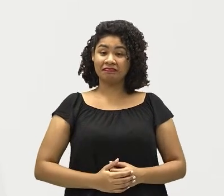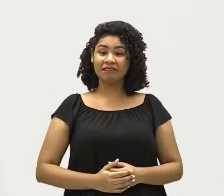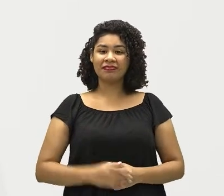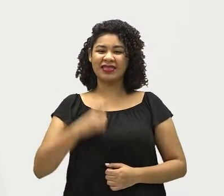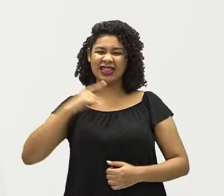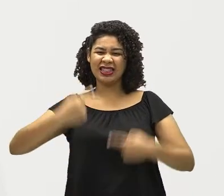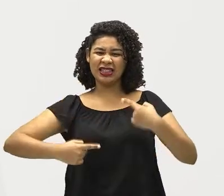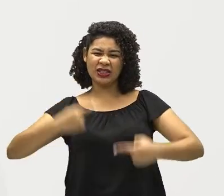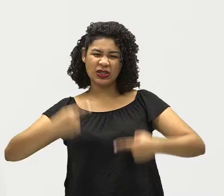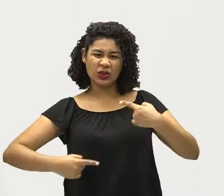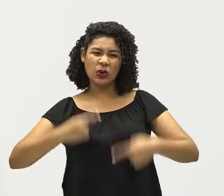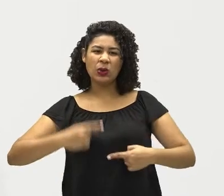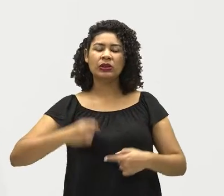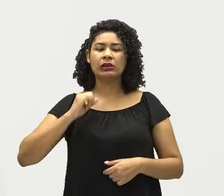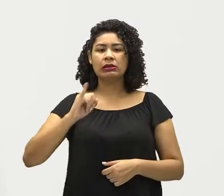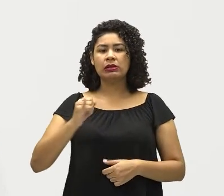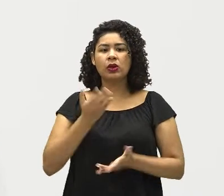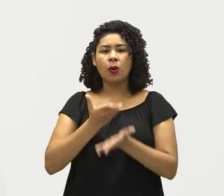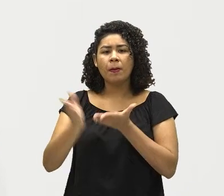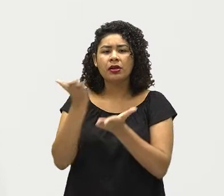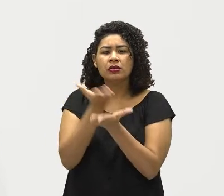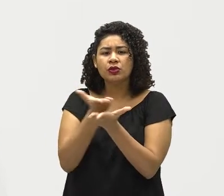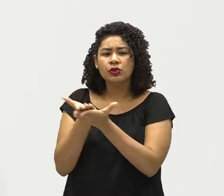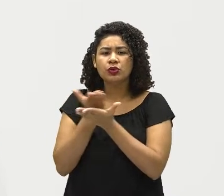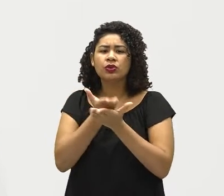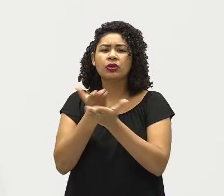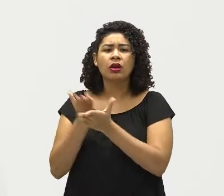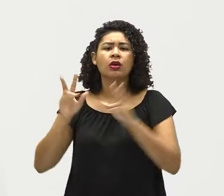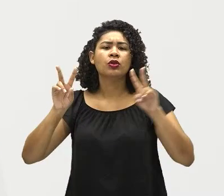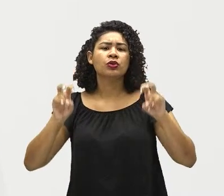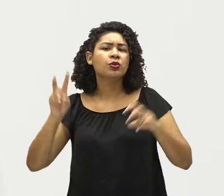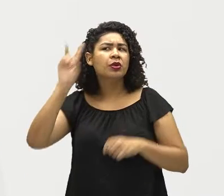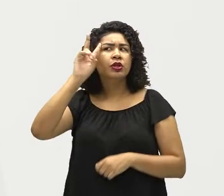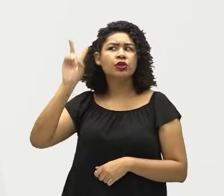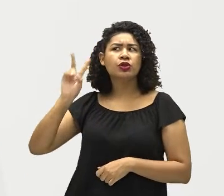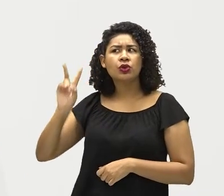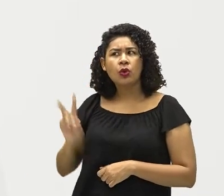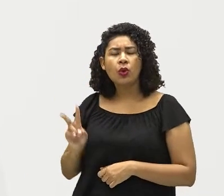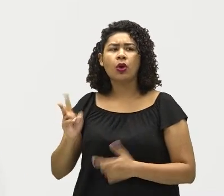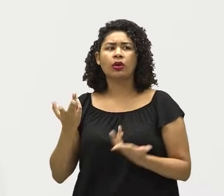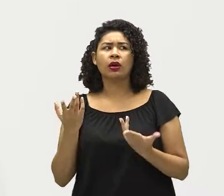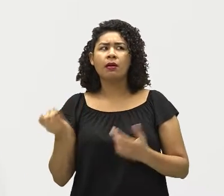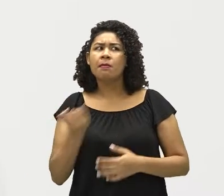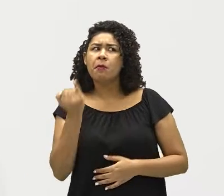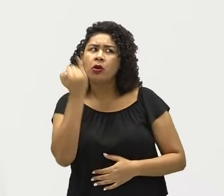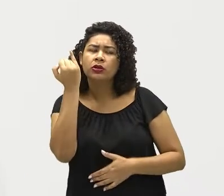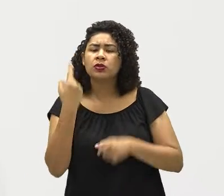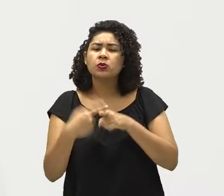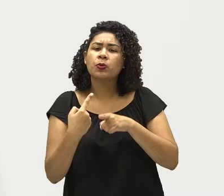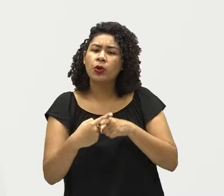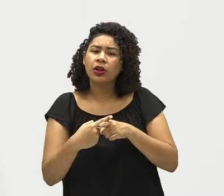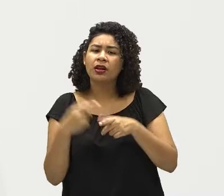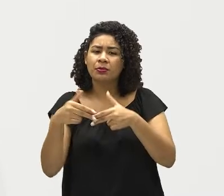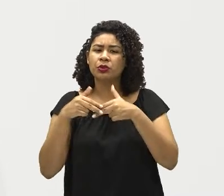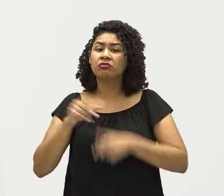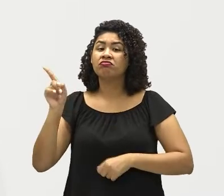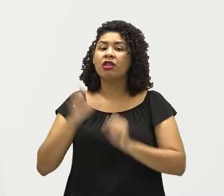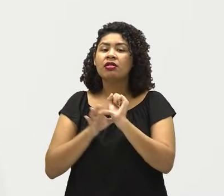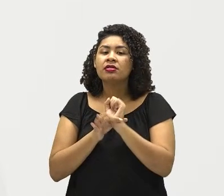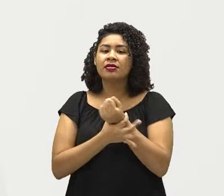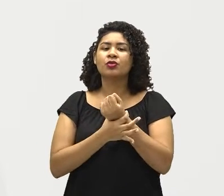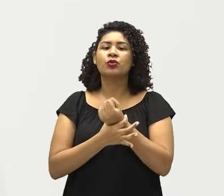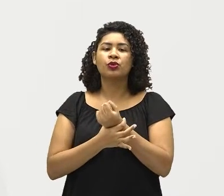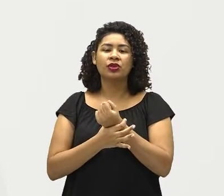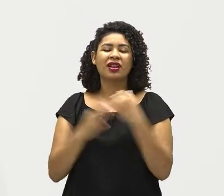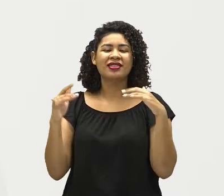começa a estudar o que a história estuda, qual é a importância dela. Então, essa é uma permanência, a preservação de cidades